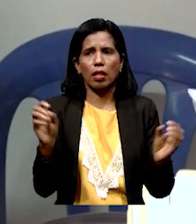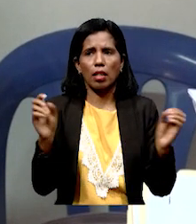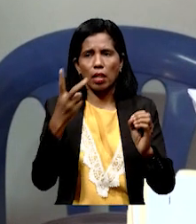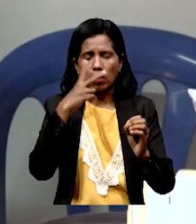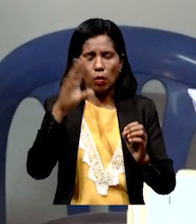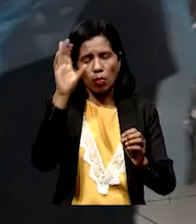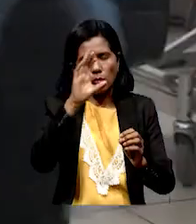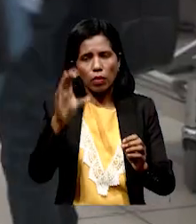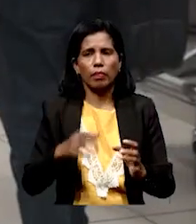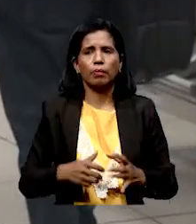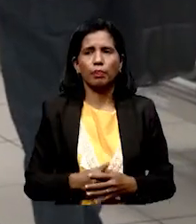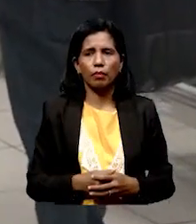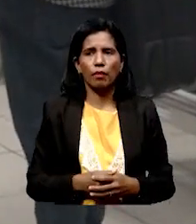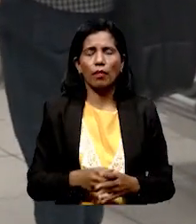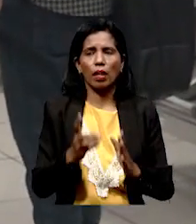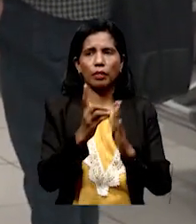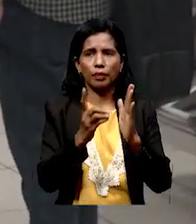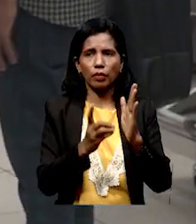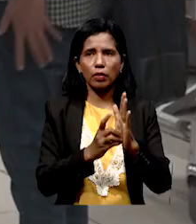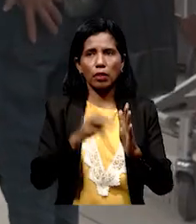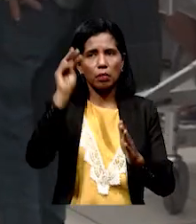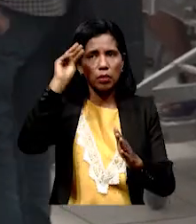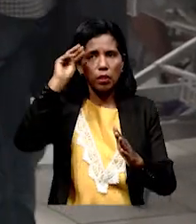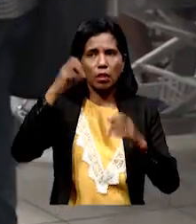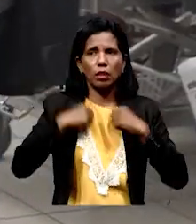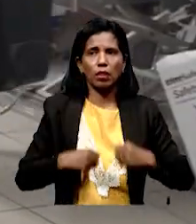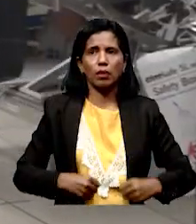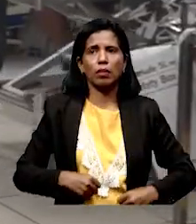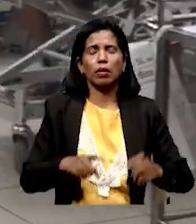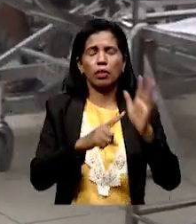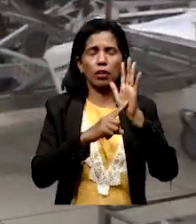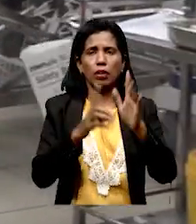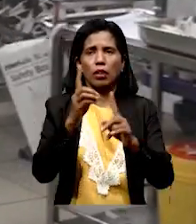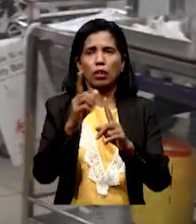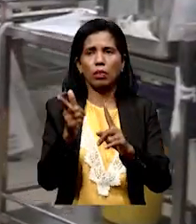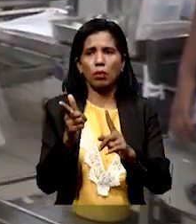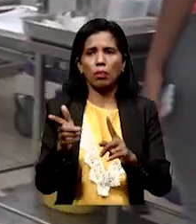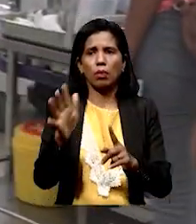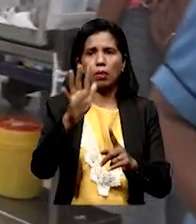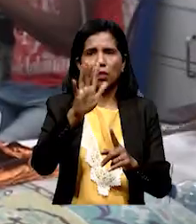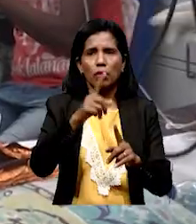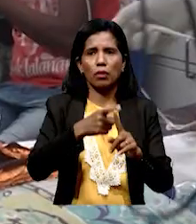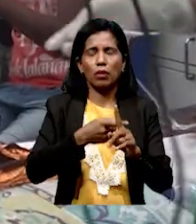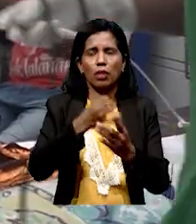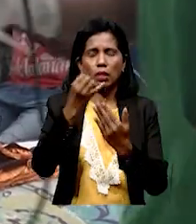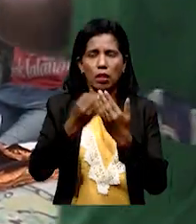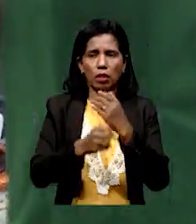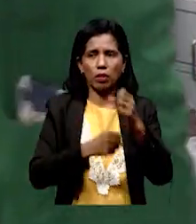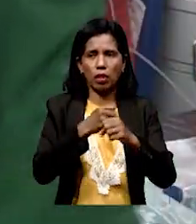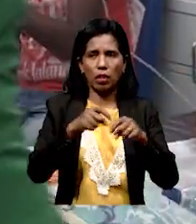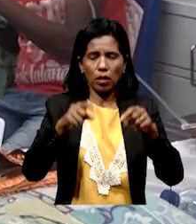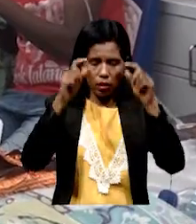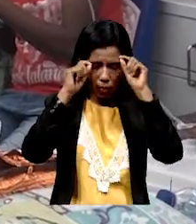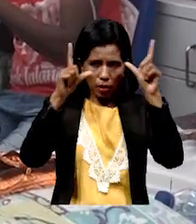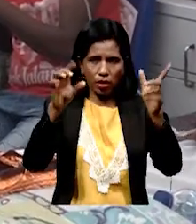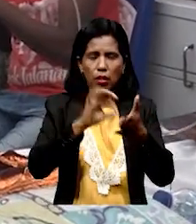buka solusaun. Dado geral Ministério Saúde hatudu, to iha loron ruanulu resin 5 fulan janeiro tinang ne. Timor Leste